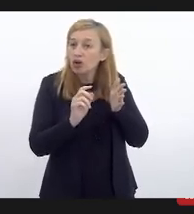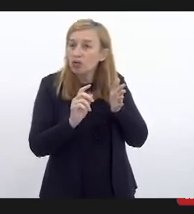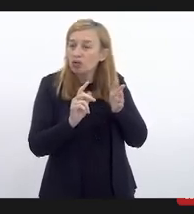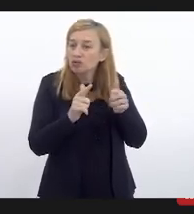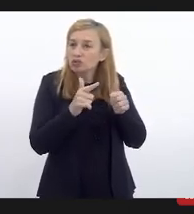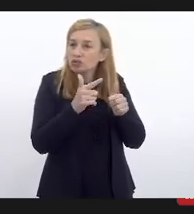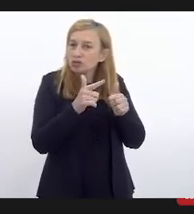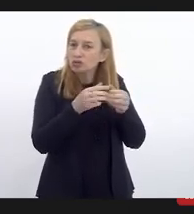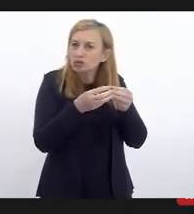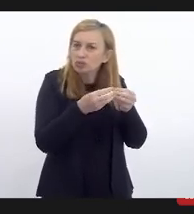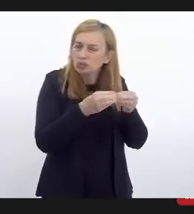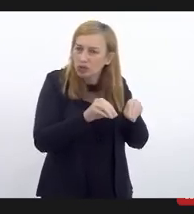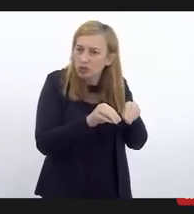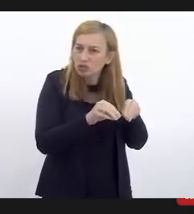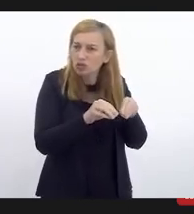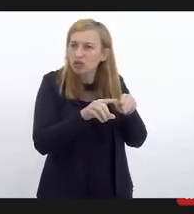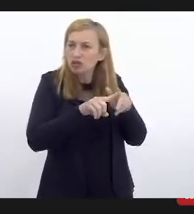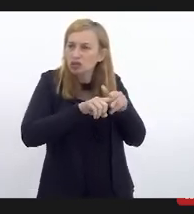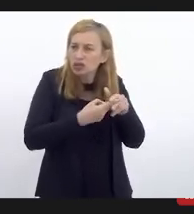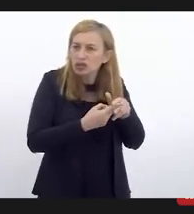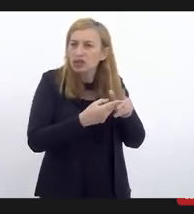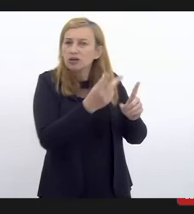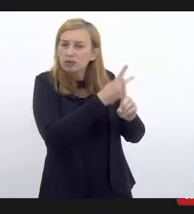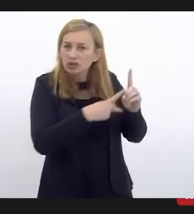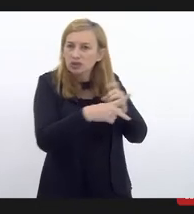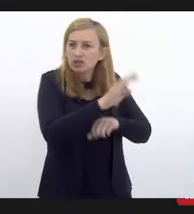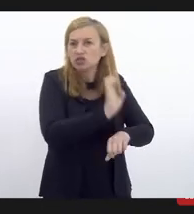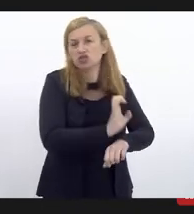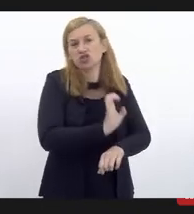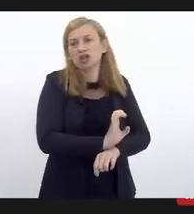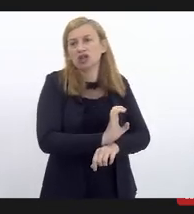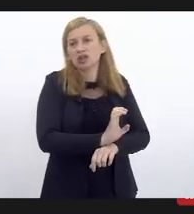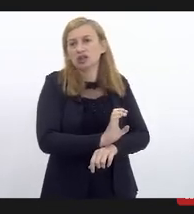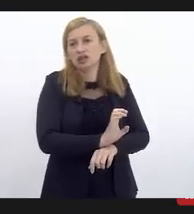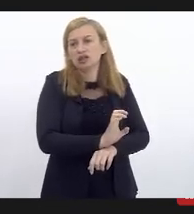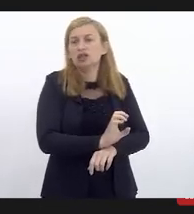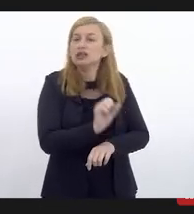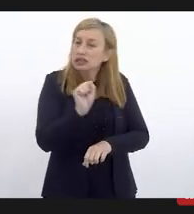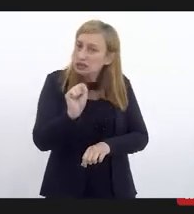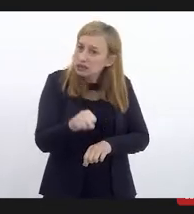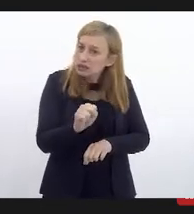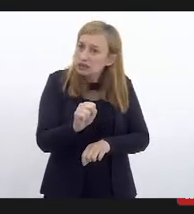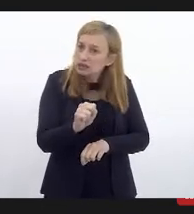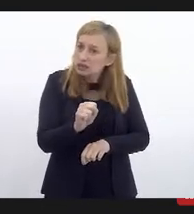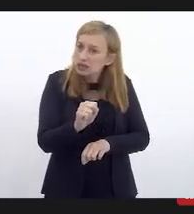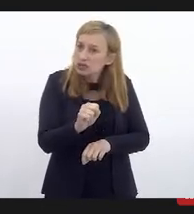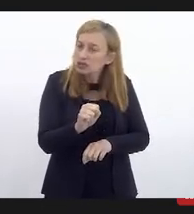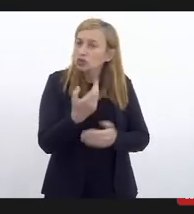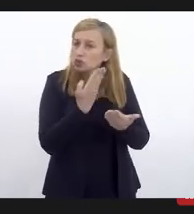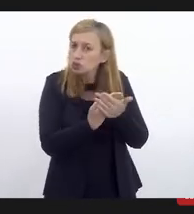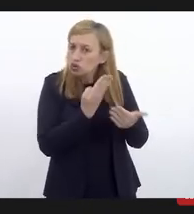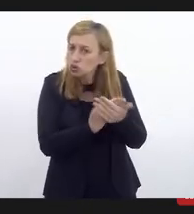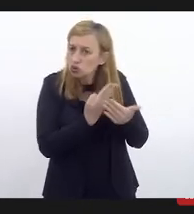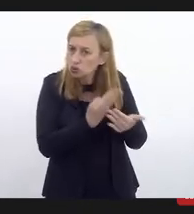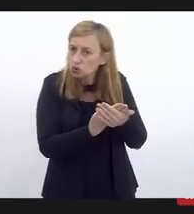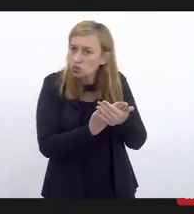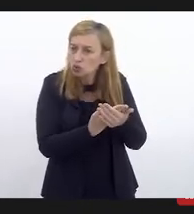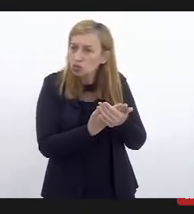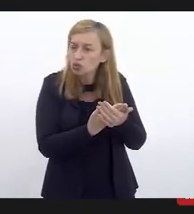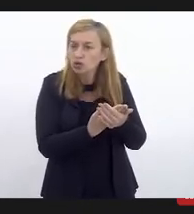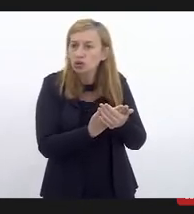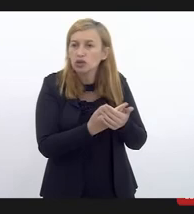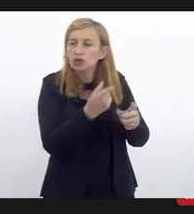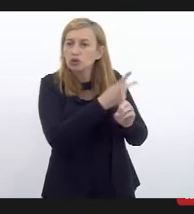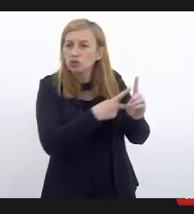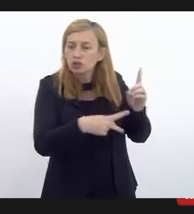frente à regularidade previdenciária do Estado, na medida em que sim, os estudos atuariais do Rio Previdência